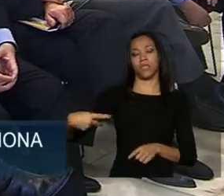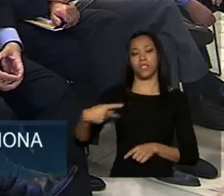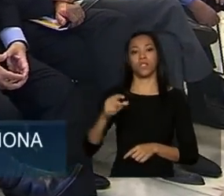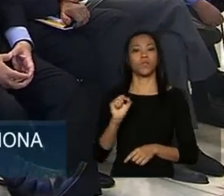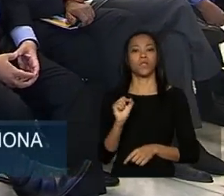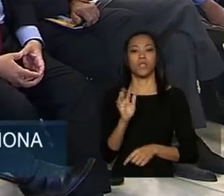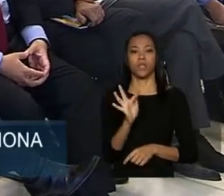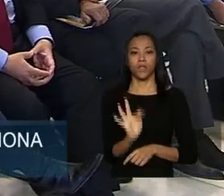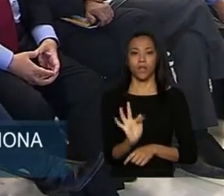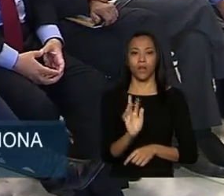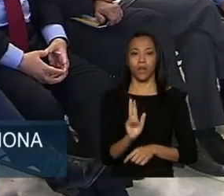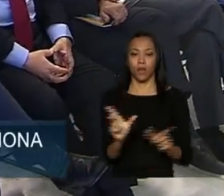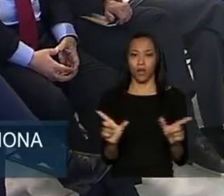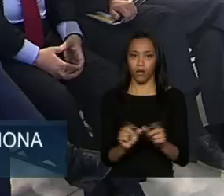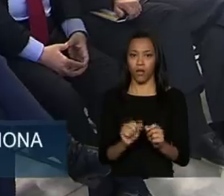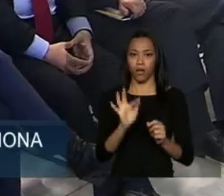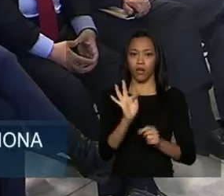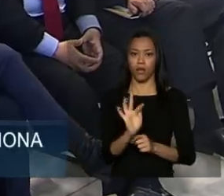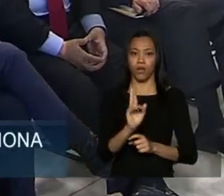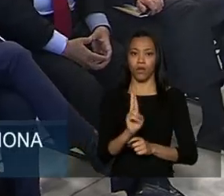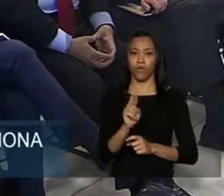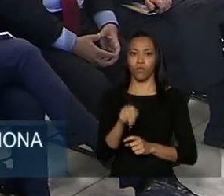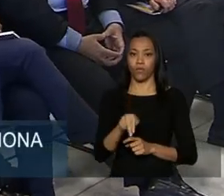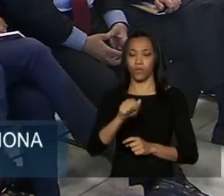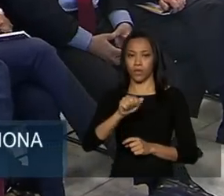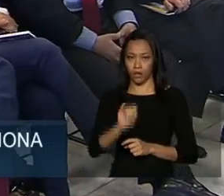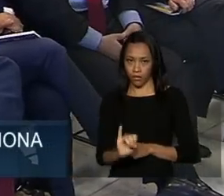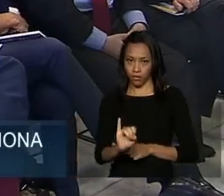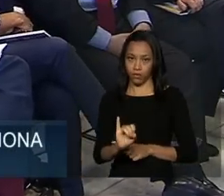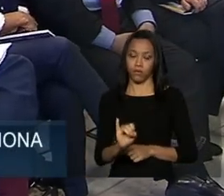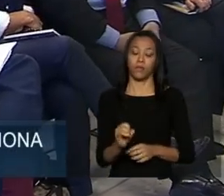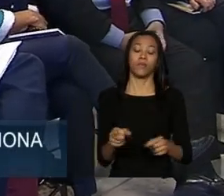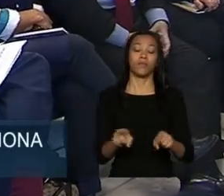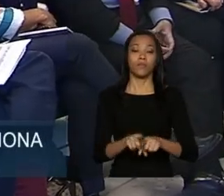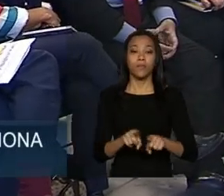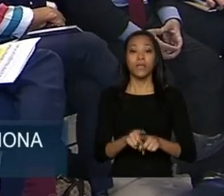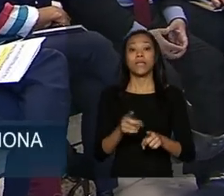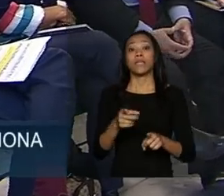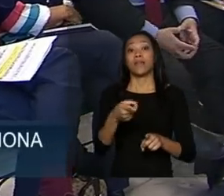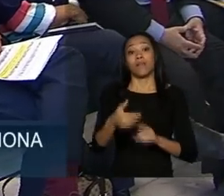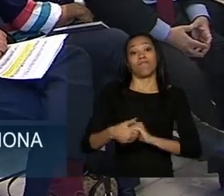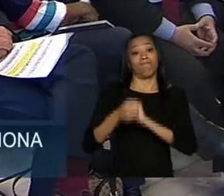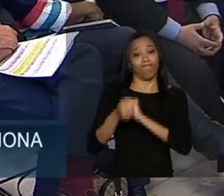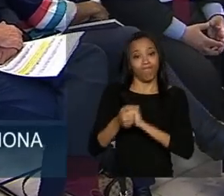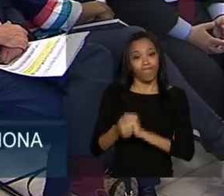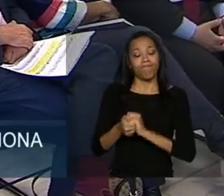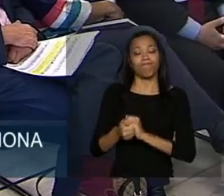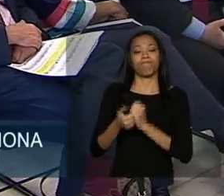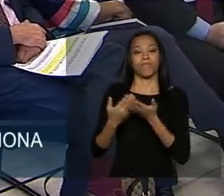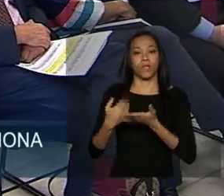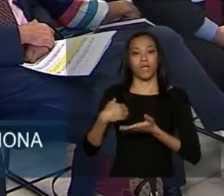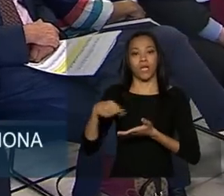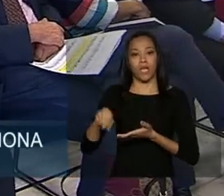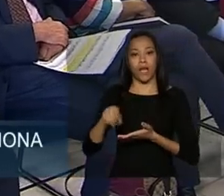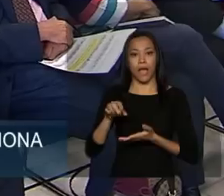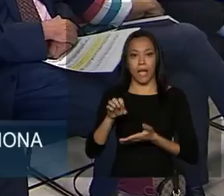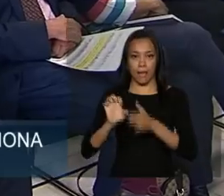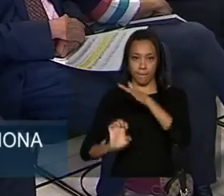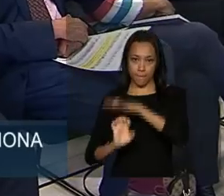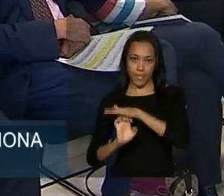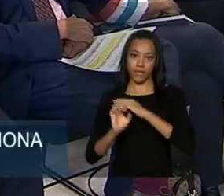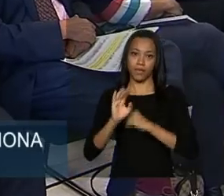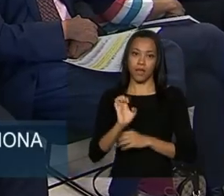senhor Maurício Antônio Lopes, da nossa empresa Embrapa. O Carlos Afonso